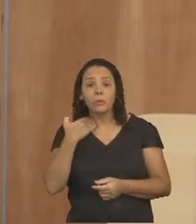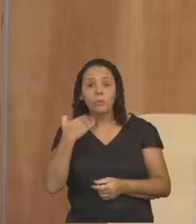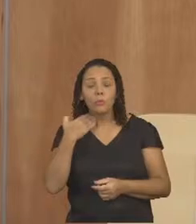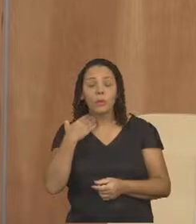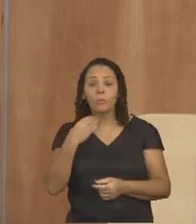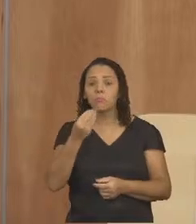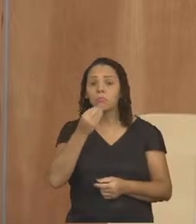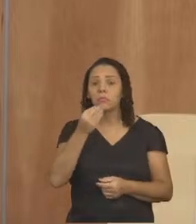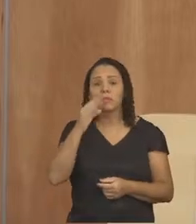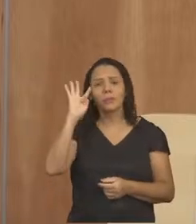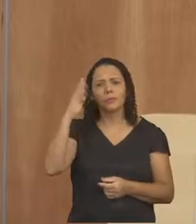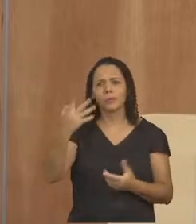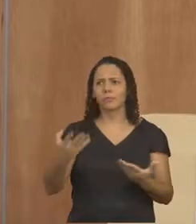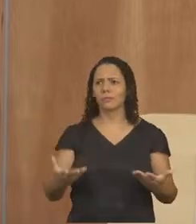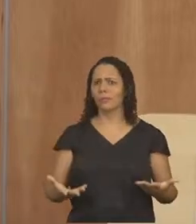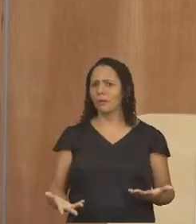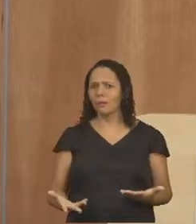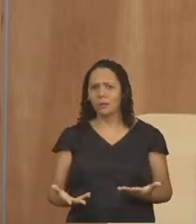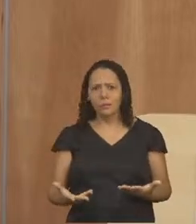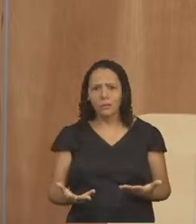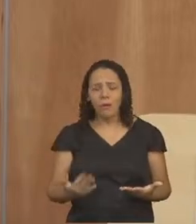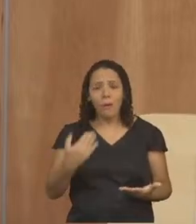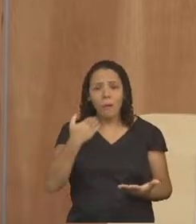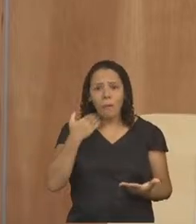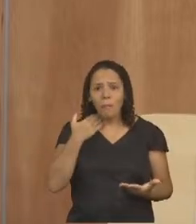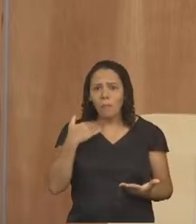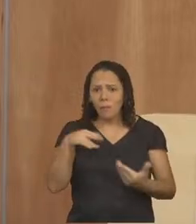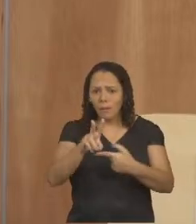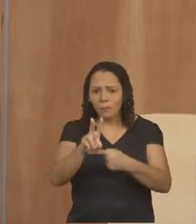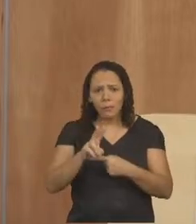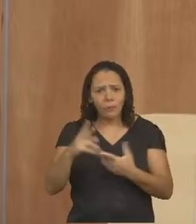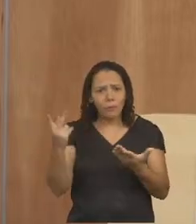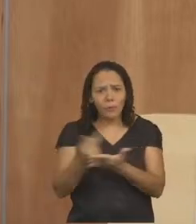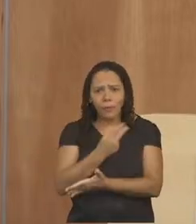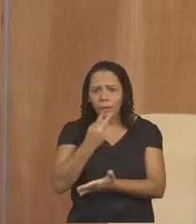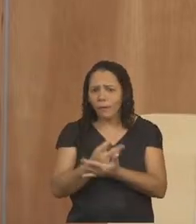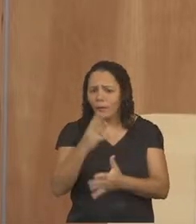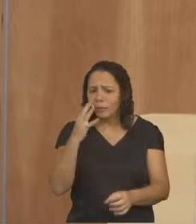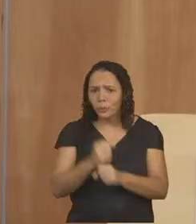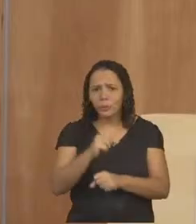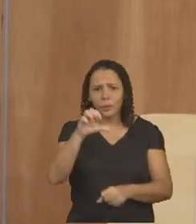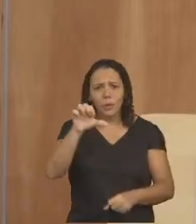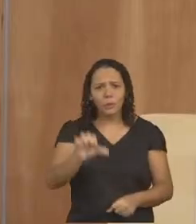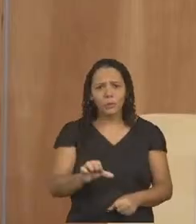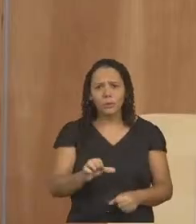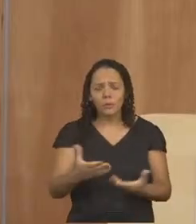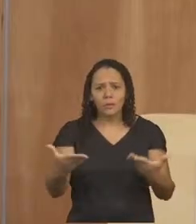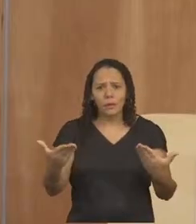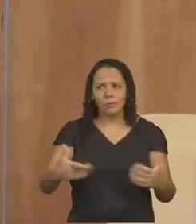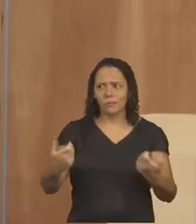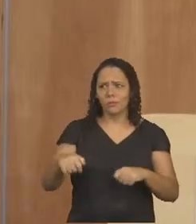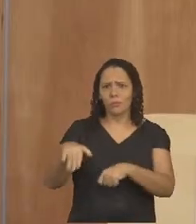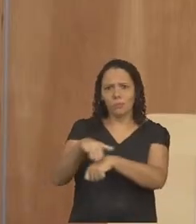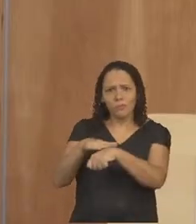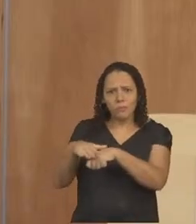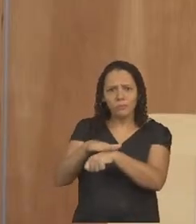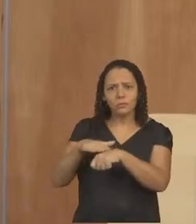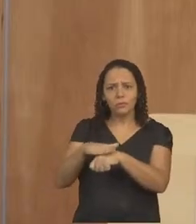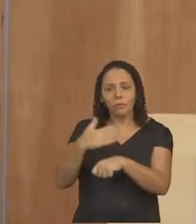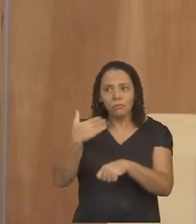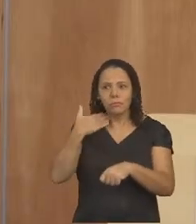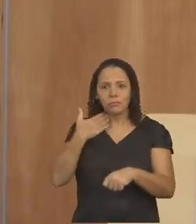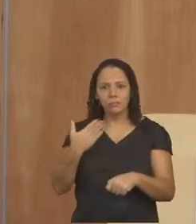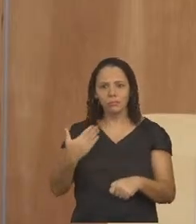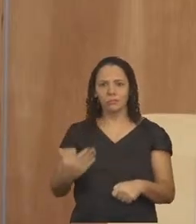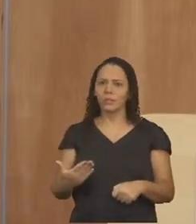o banco já faz 9 empréstimos fraudulentos e ainda antes de entrar com a ação, você tem que conversar com o banco para ver se o